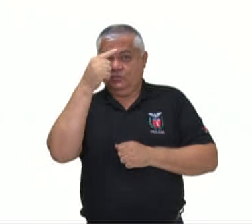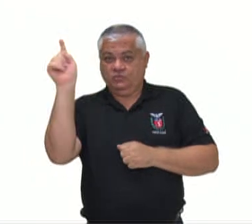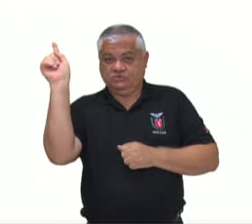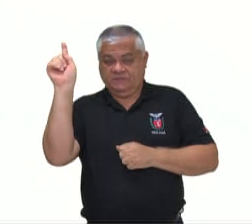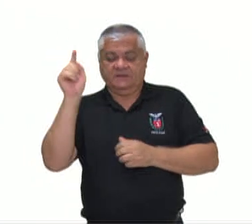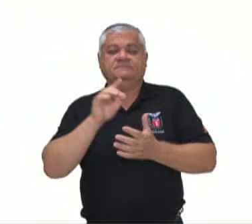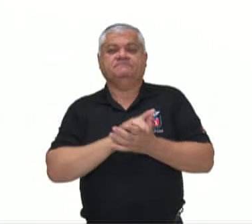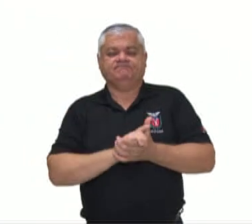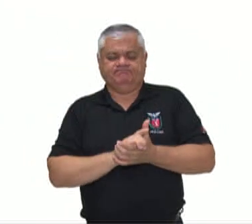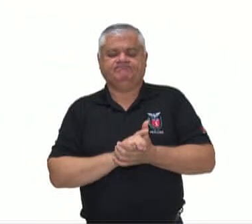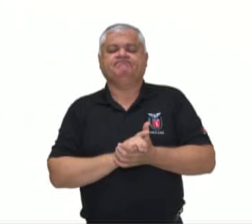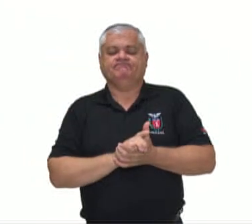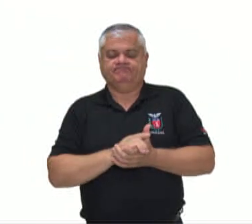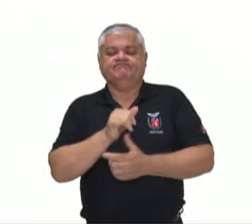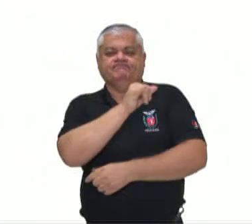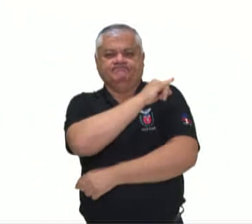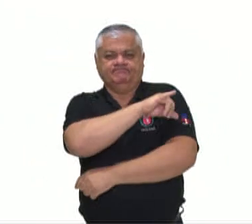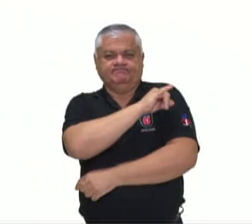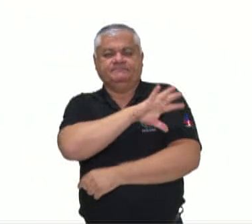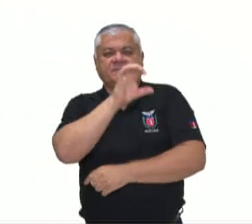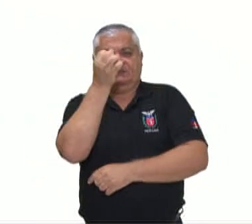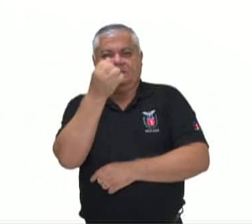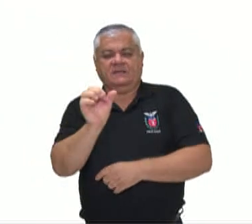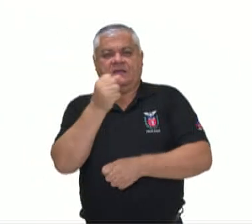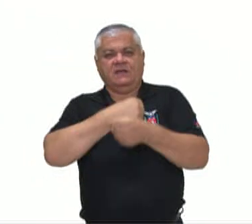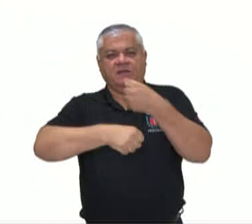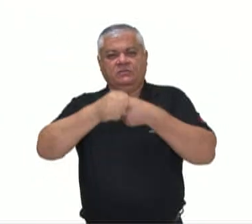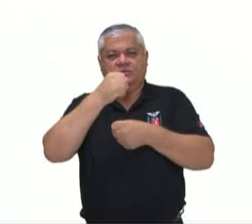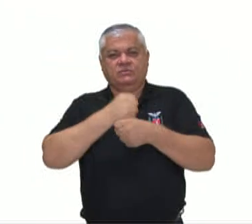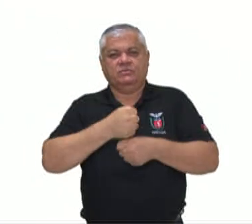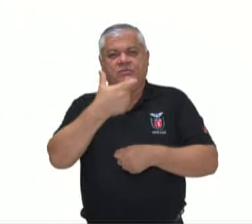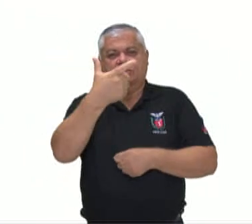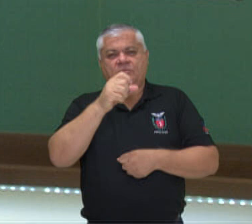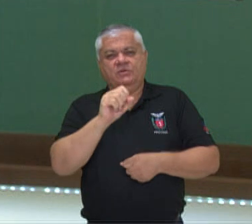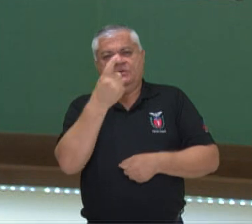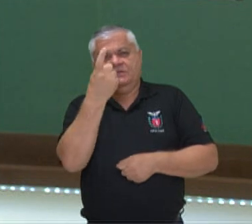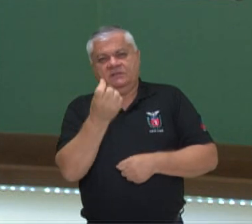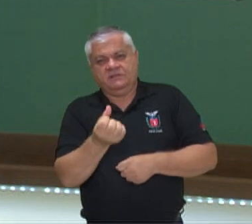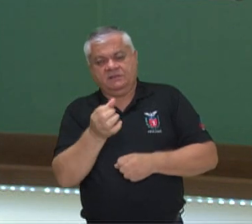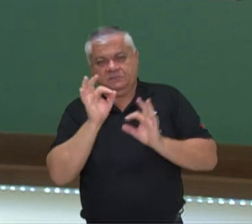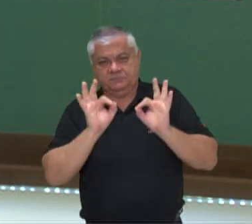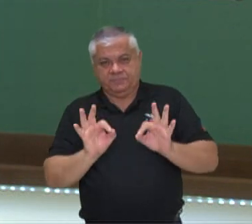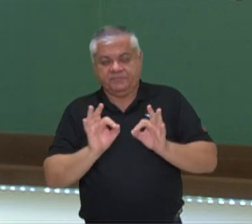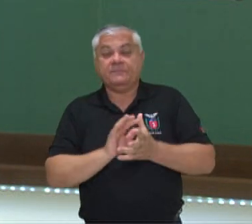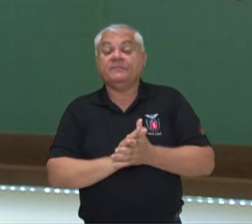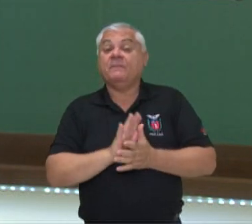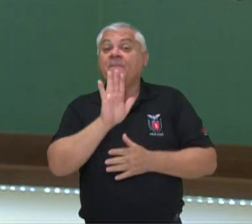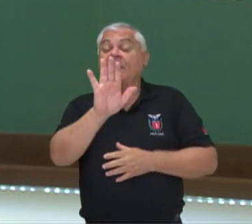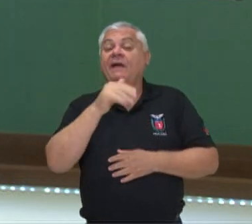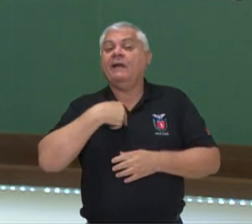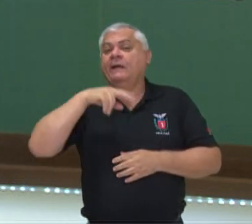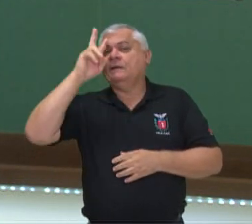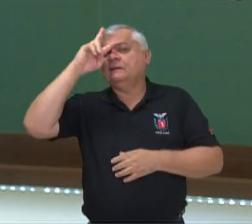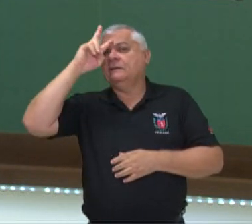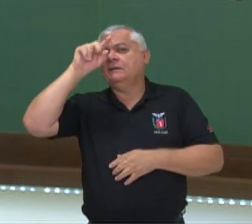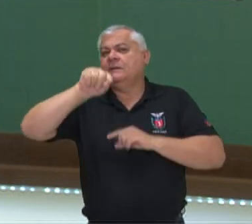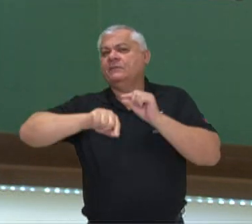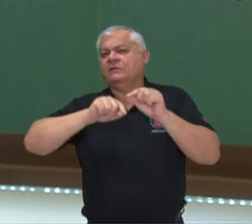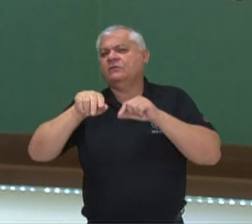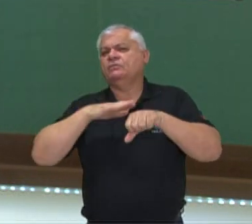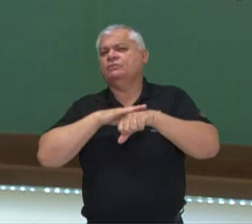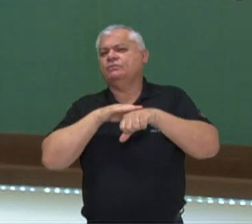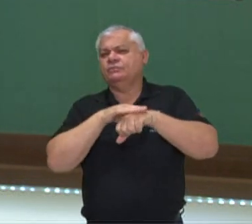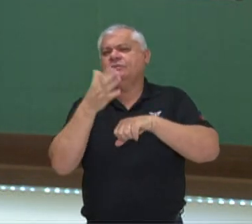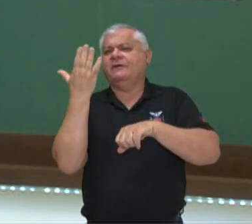última que aconteceu foi no Rio de Janeiro, no ano de 2016. Lembrando que a gente já até comentou isso anteriormente,